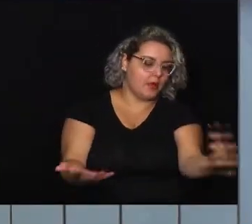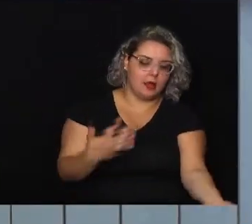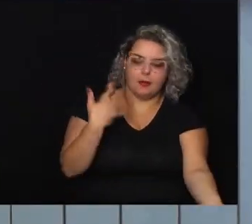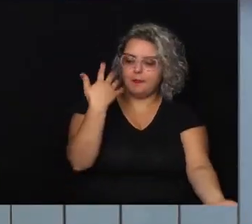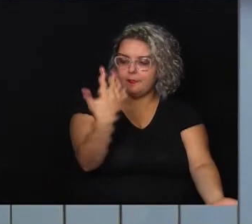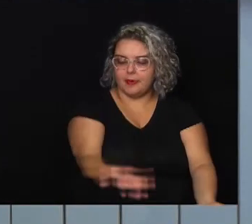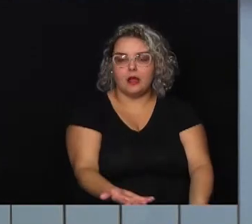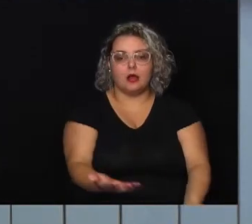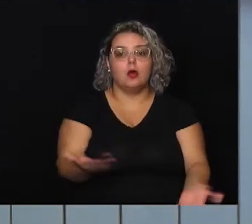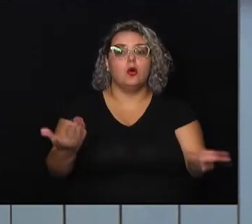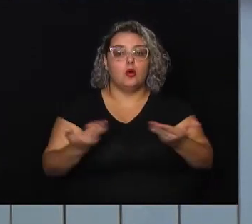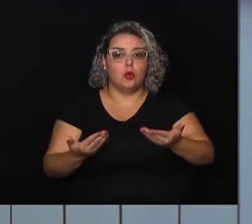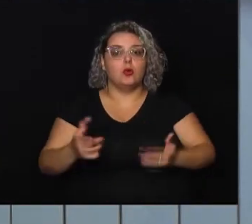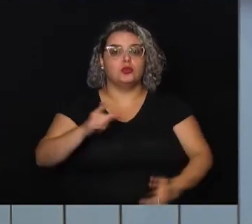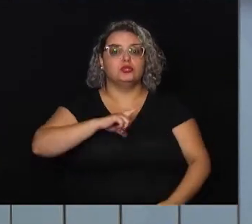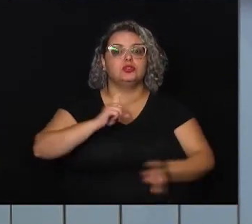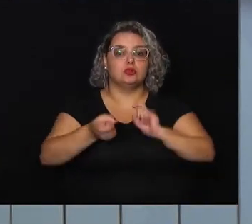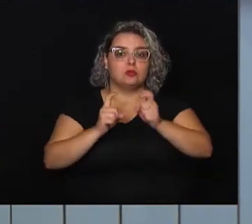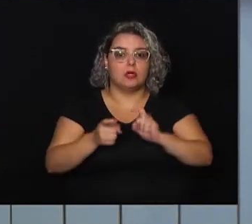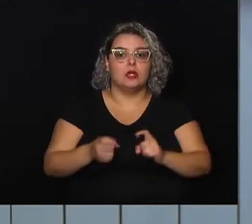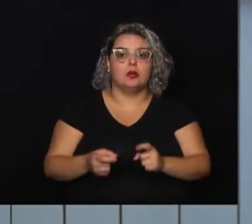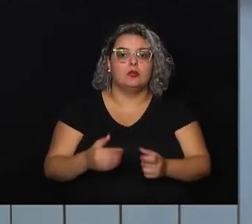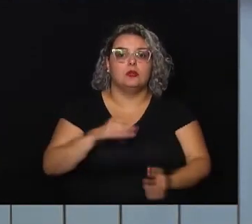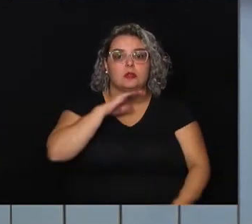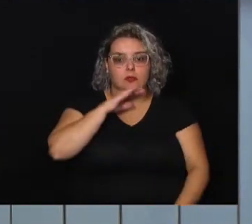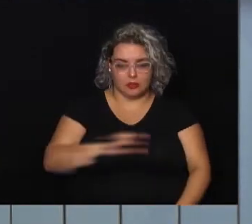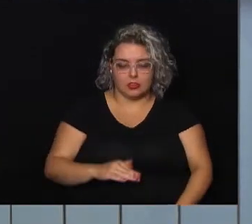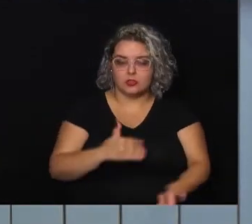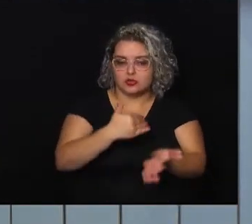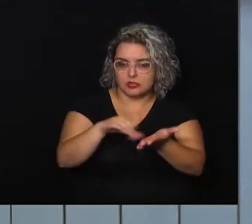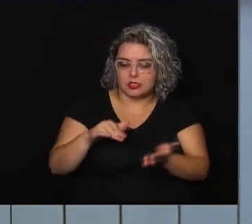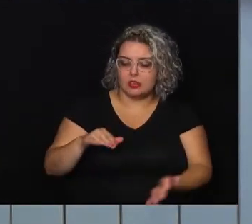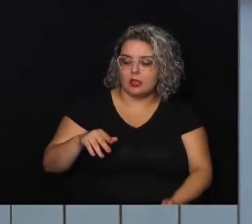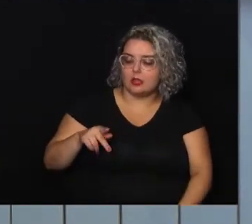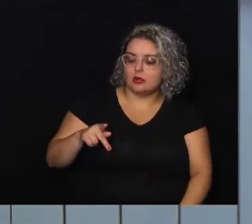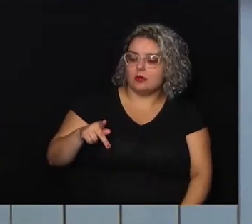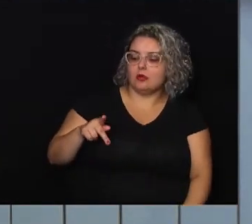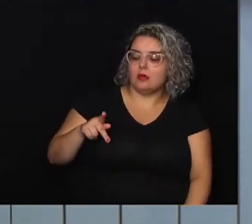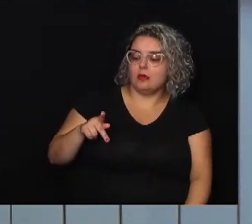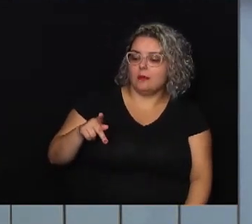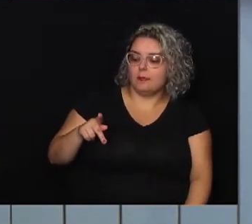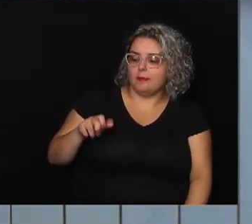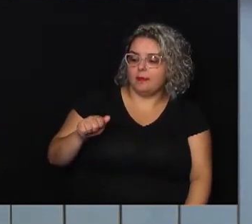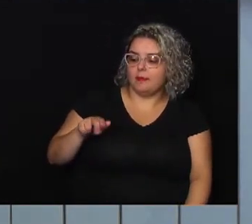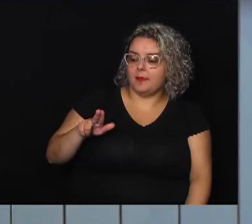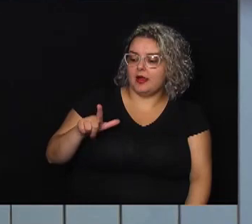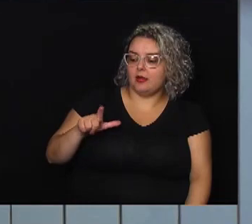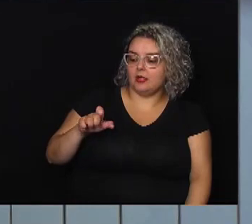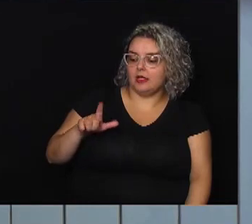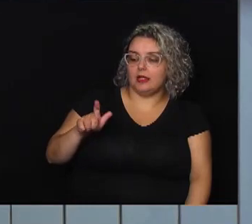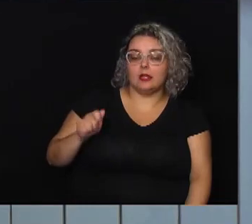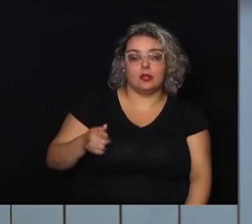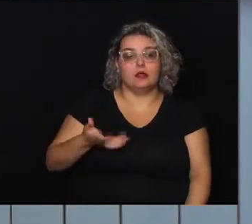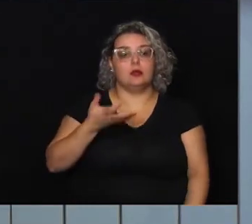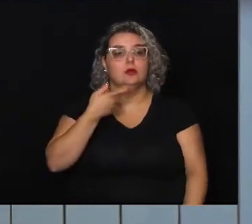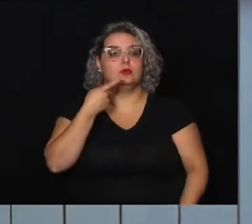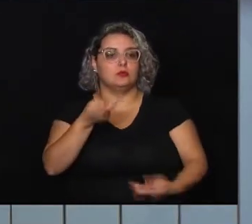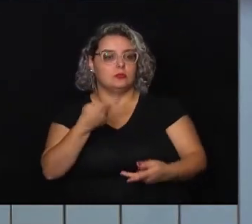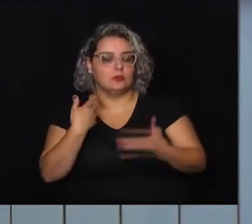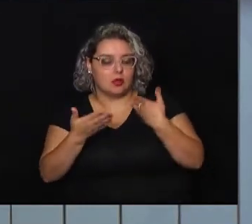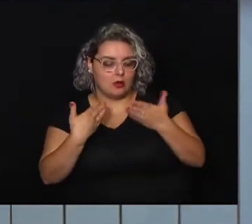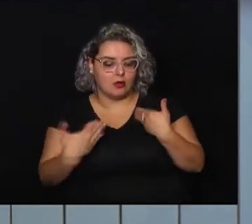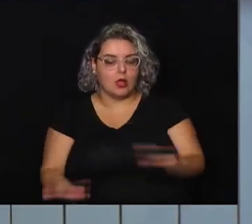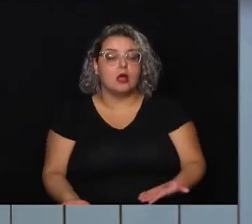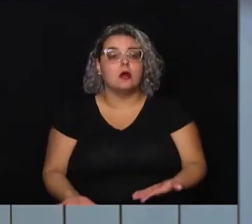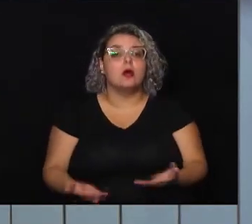com o secretário Ernesto Paulela e eu quero discutir com ele alguns temas. Um deles é essa questão de quais as